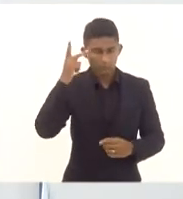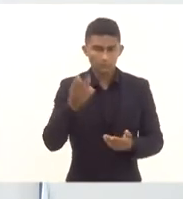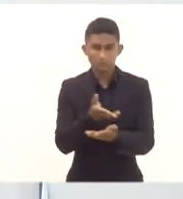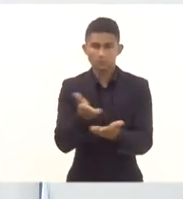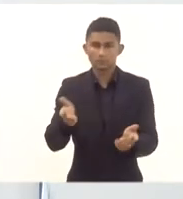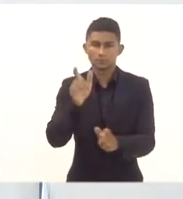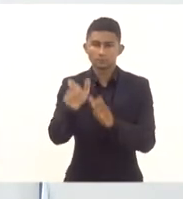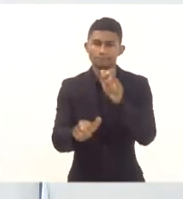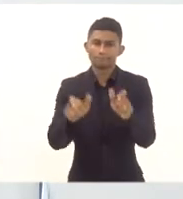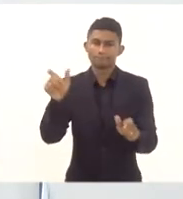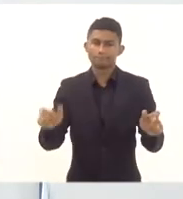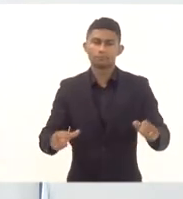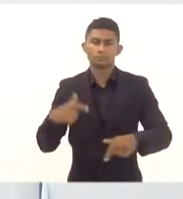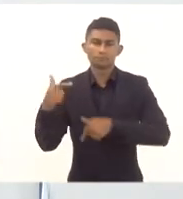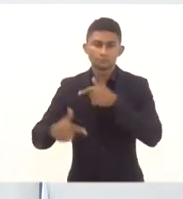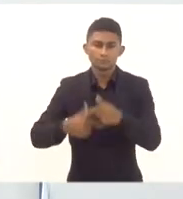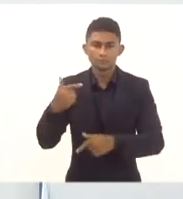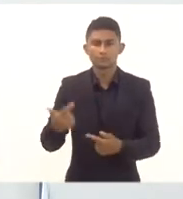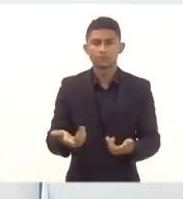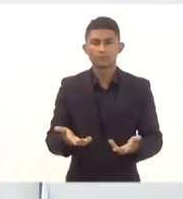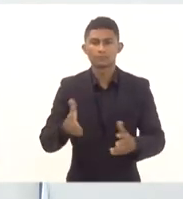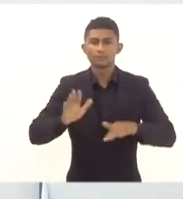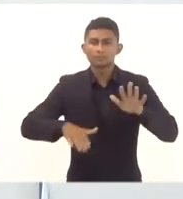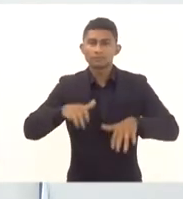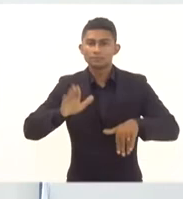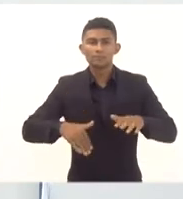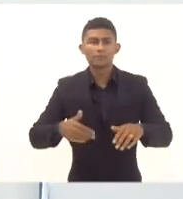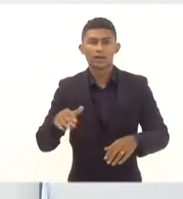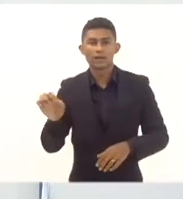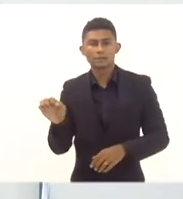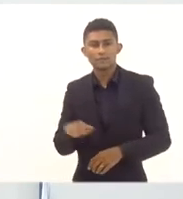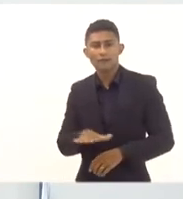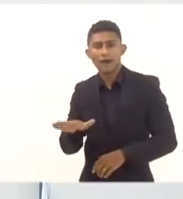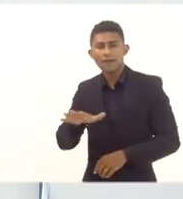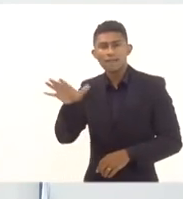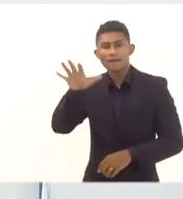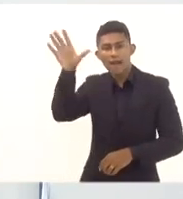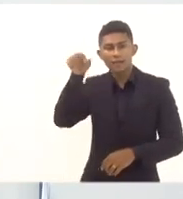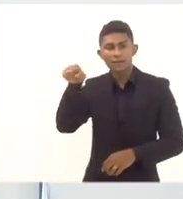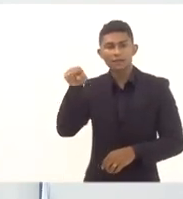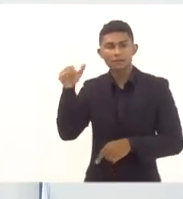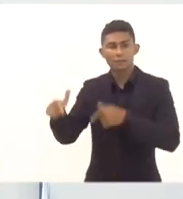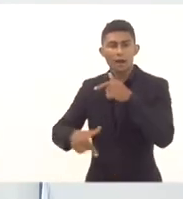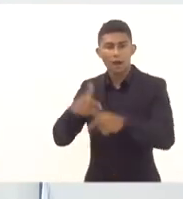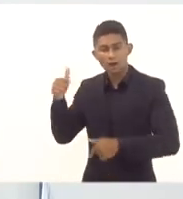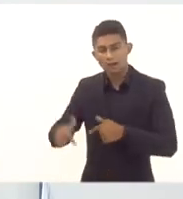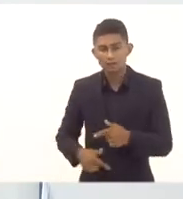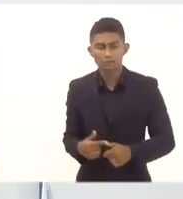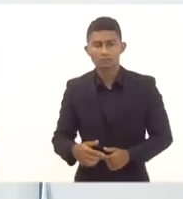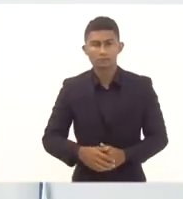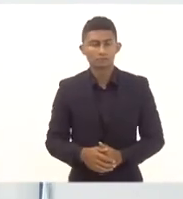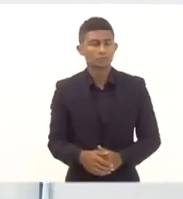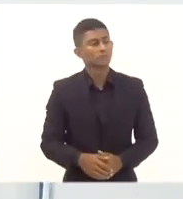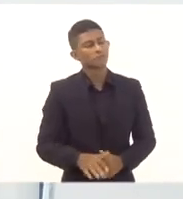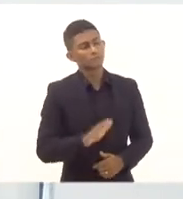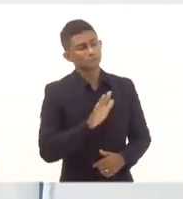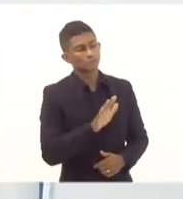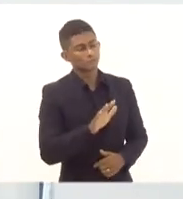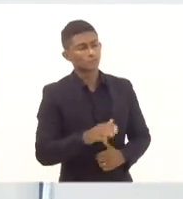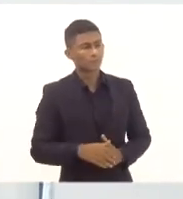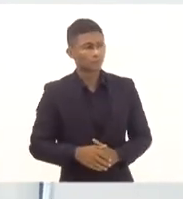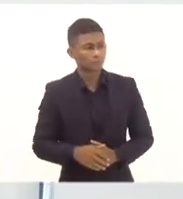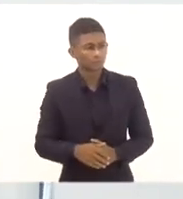que atuam em territórios de favela e periferia Como é Qual foi